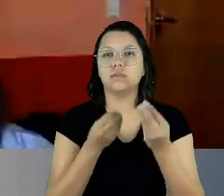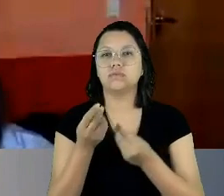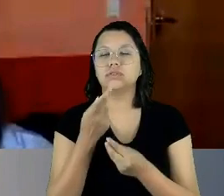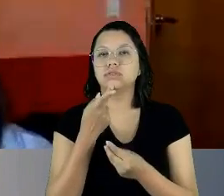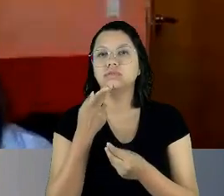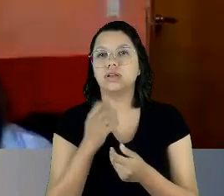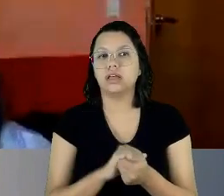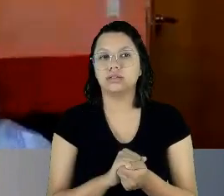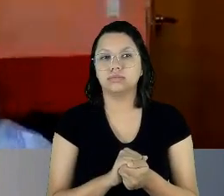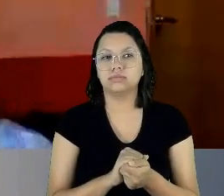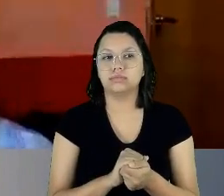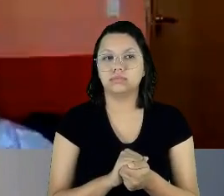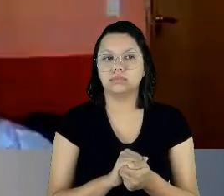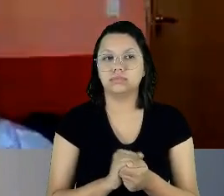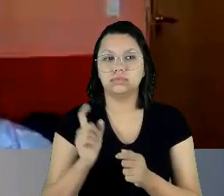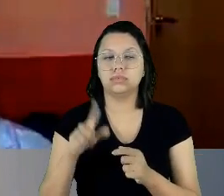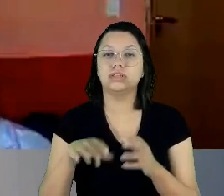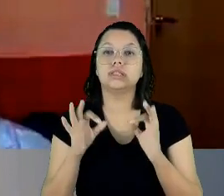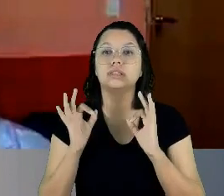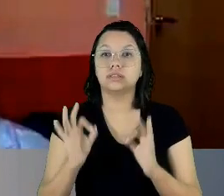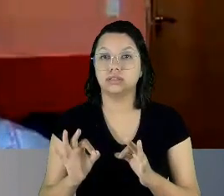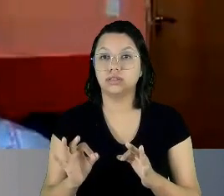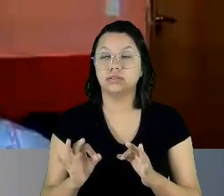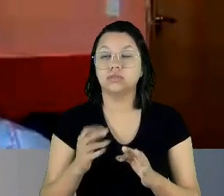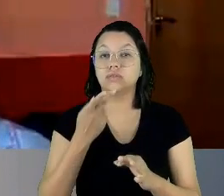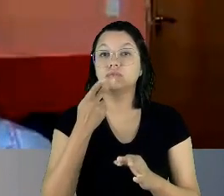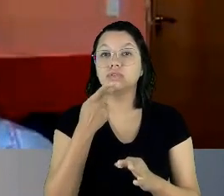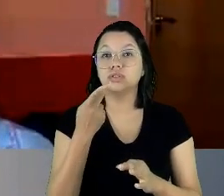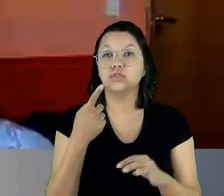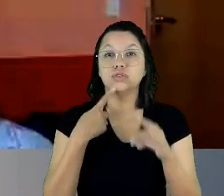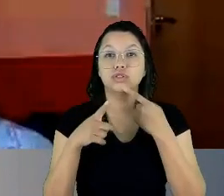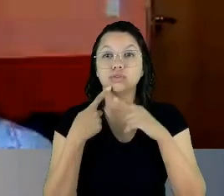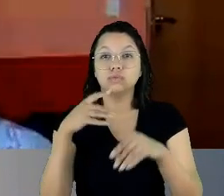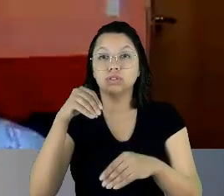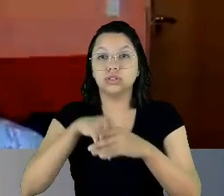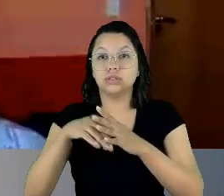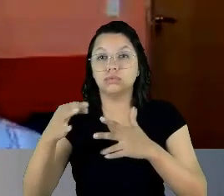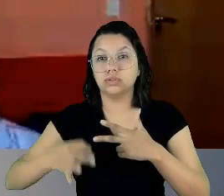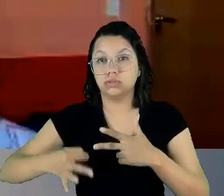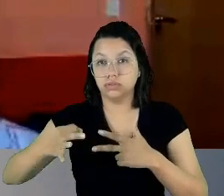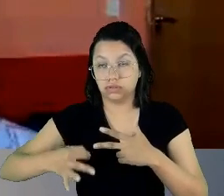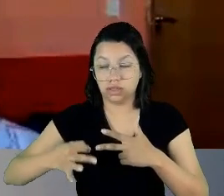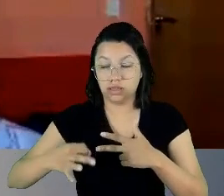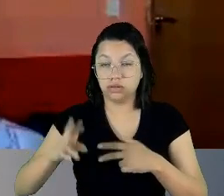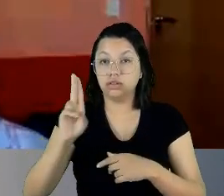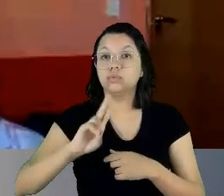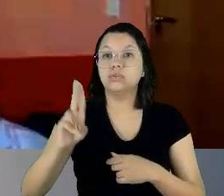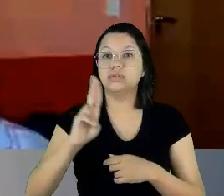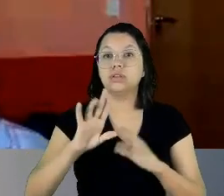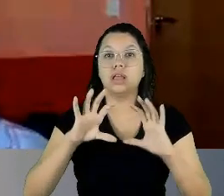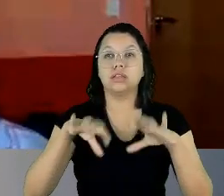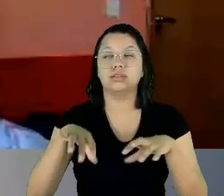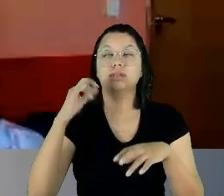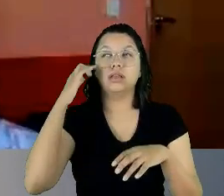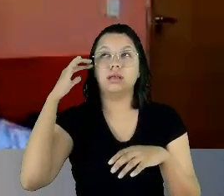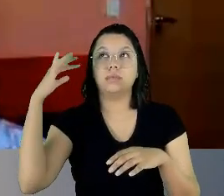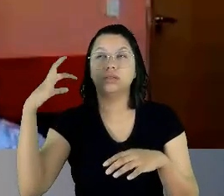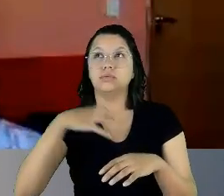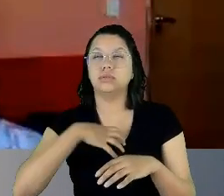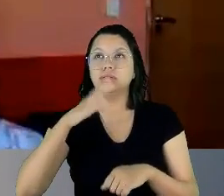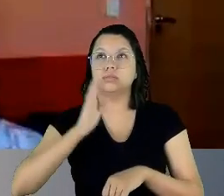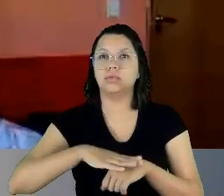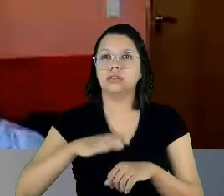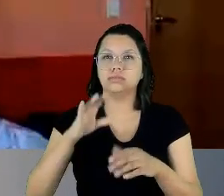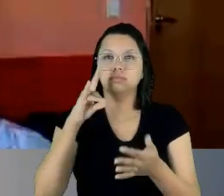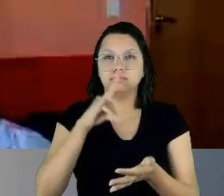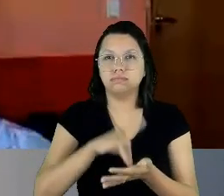gente costuma dizer, e era exatamente isso que eu estava dizendo, discutir isso dentro do Poder Judiciário e utilizar, assim, pensando de uma forma bem